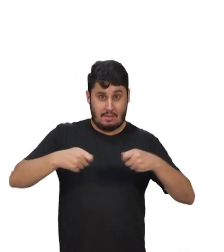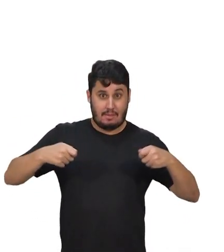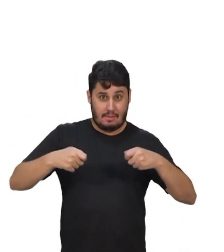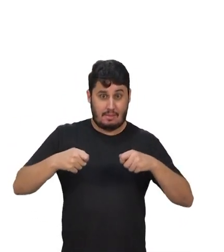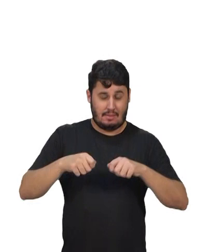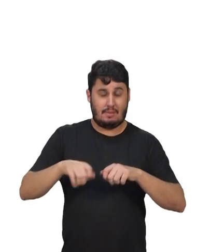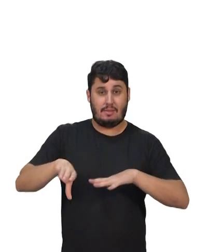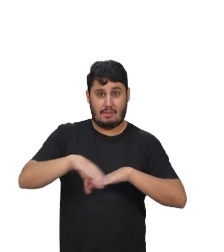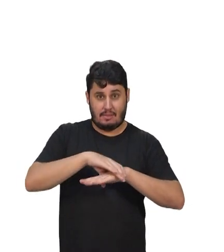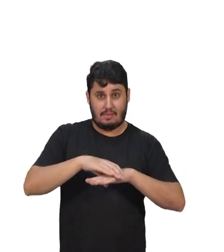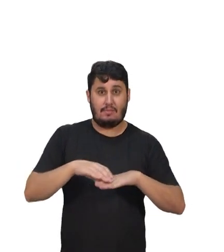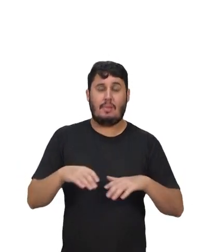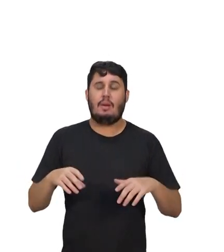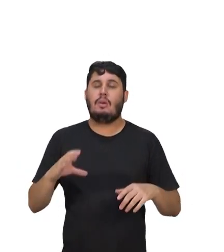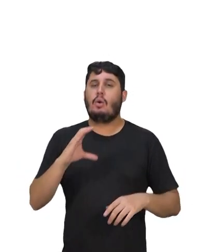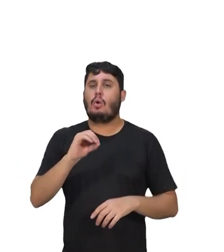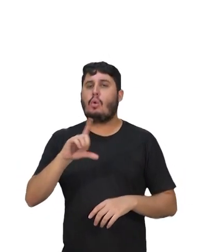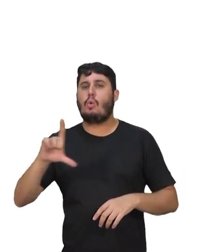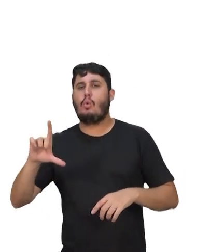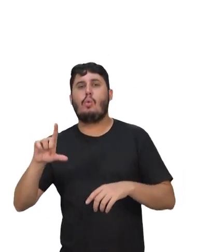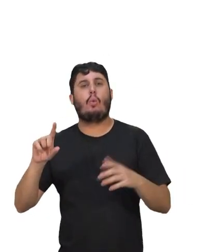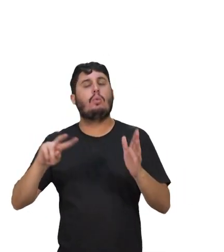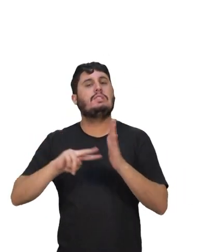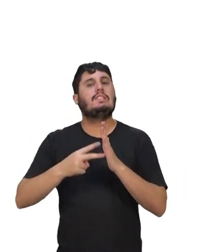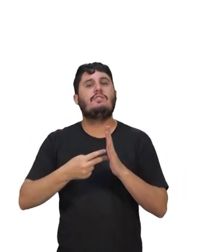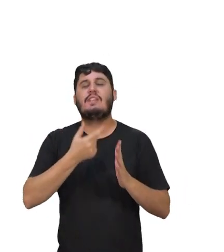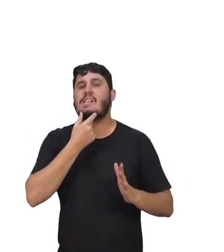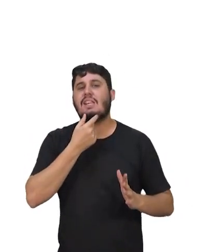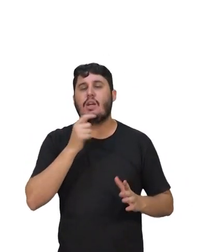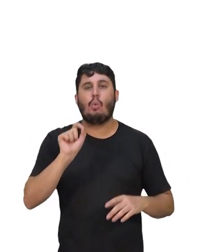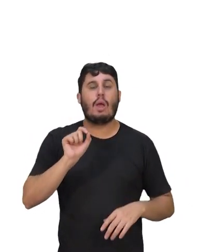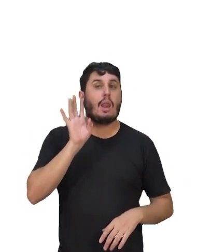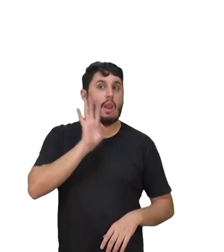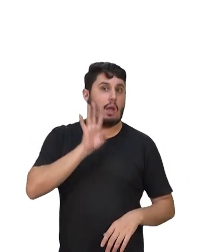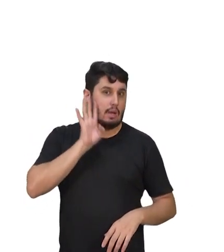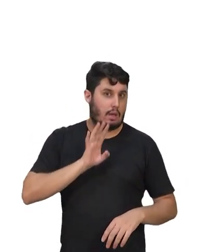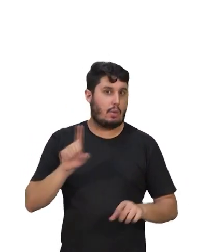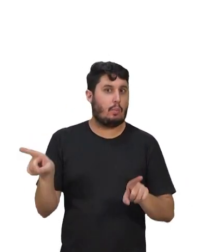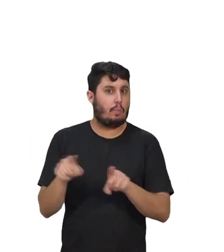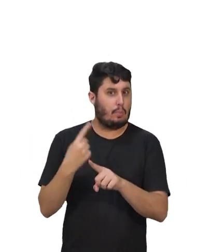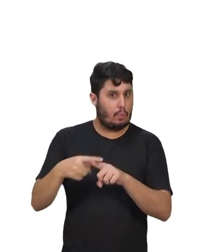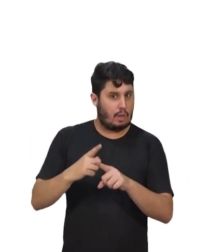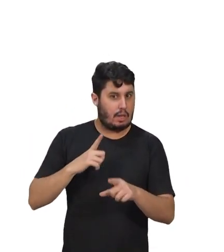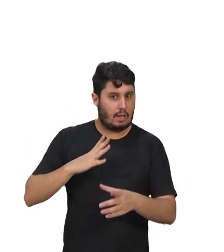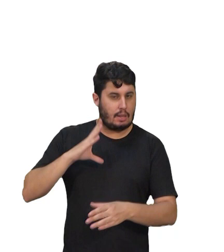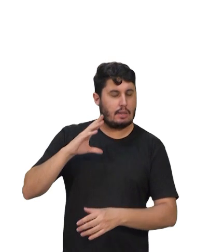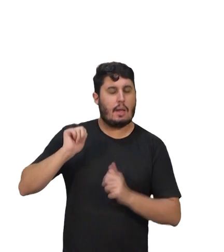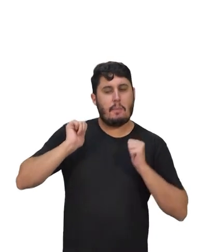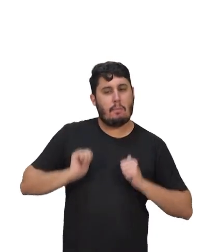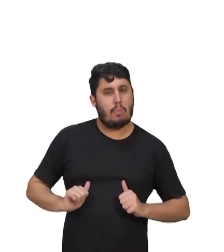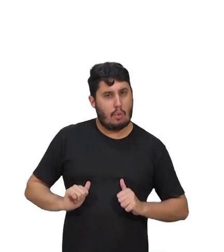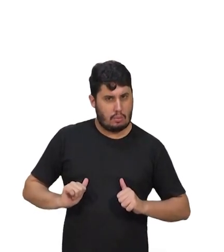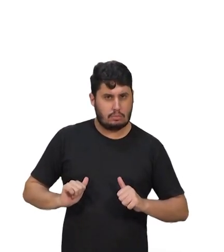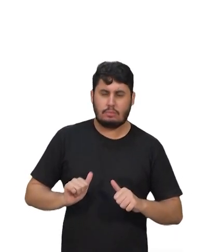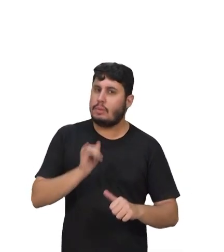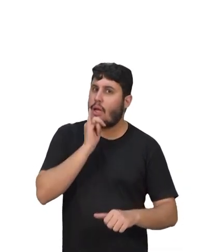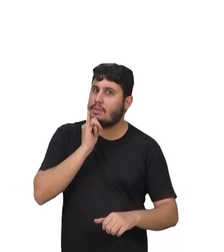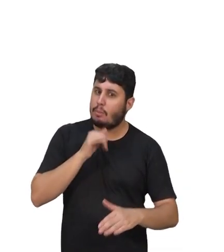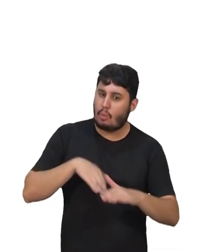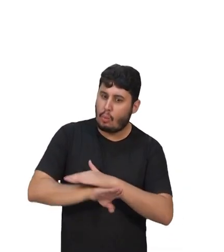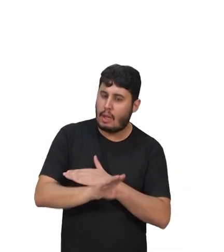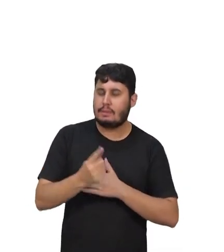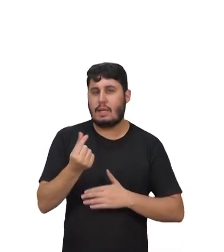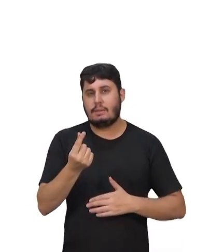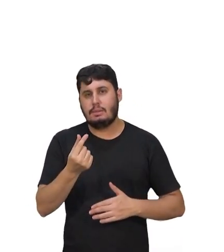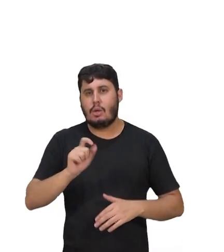inglês é legal, bacana. Então, o mais legal desses tênis é que tem bolsas para guardar chaves ou dinheiro. São ideais